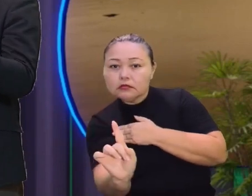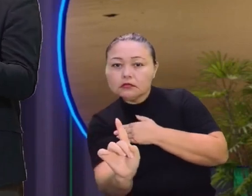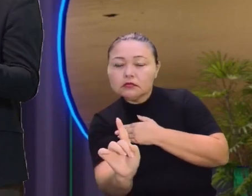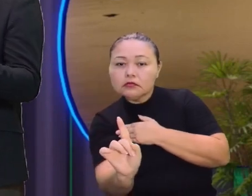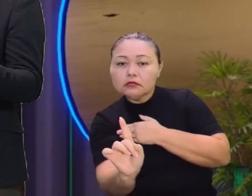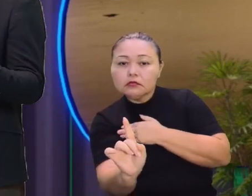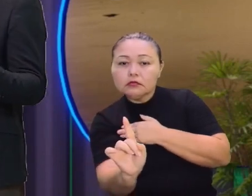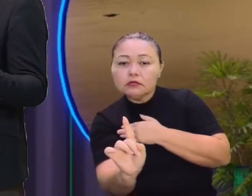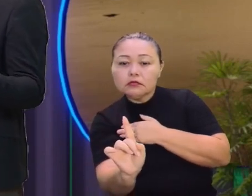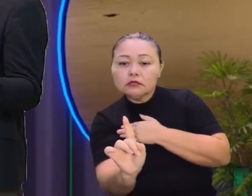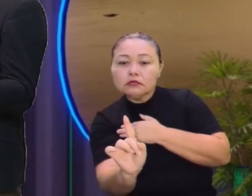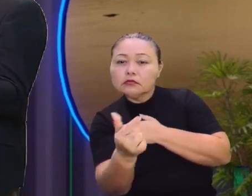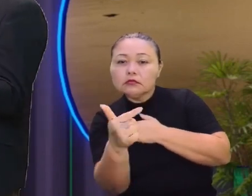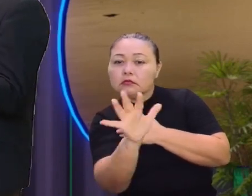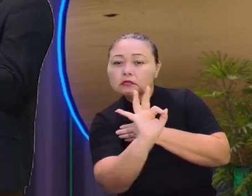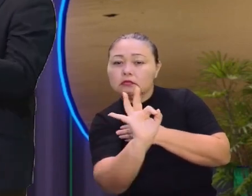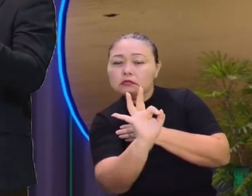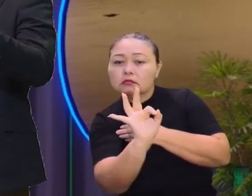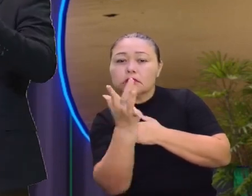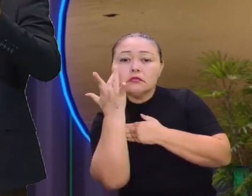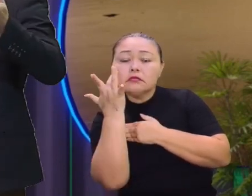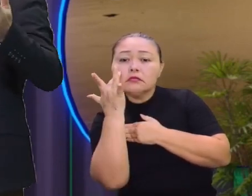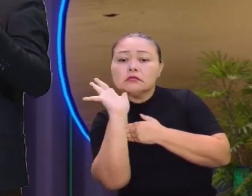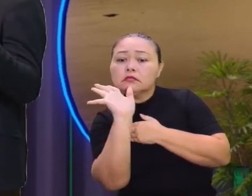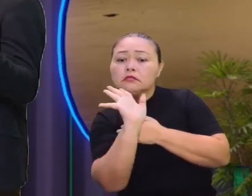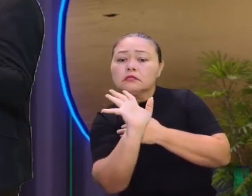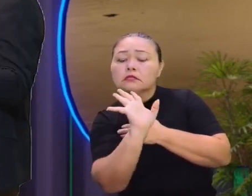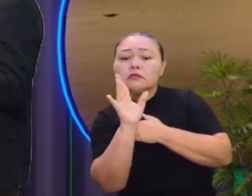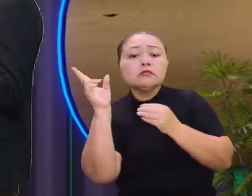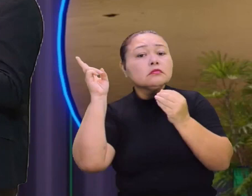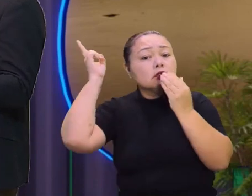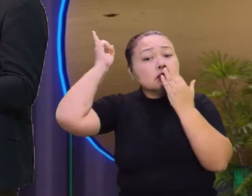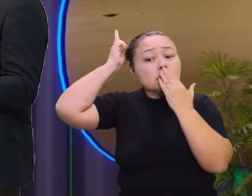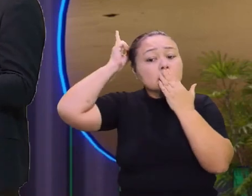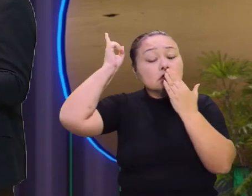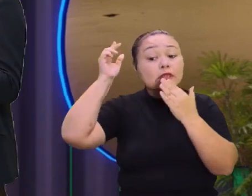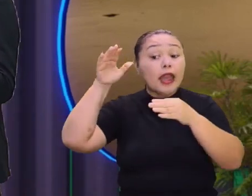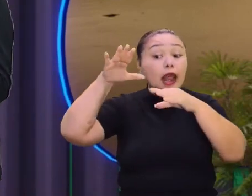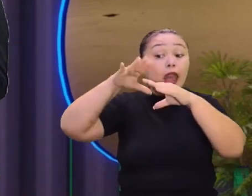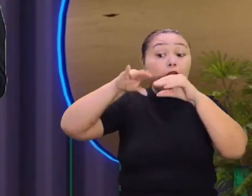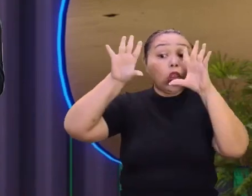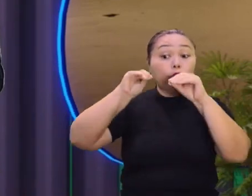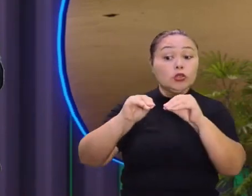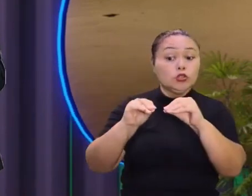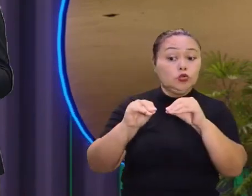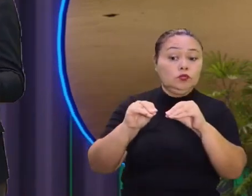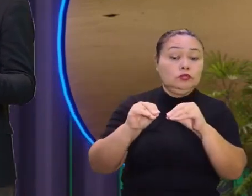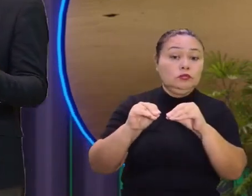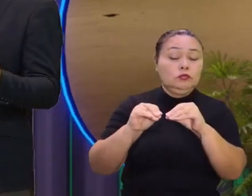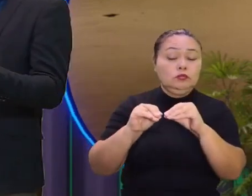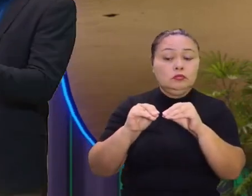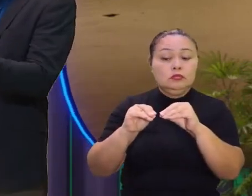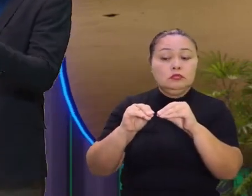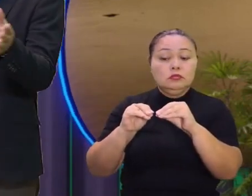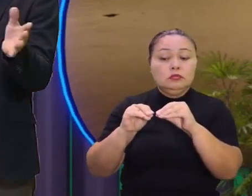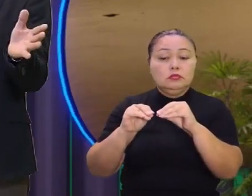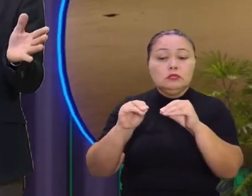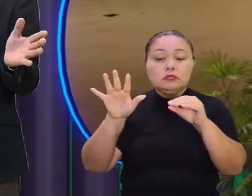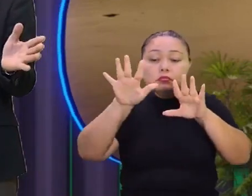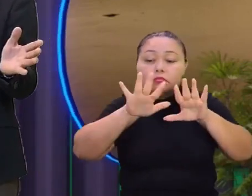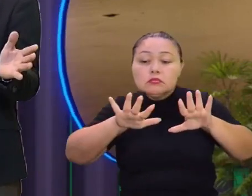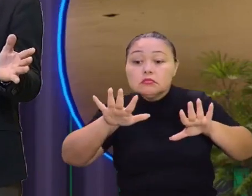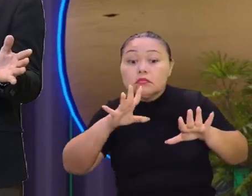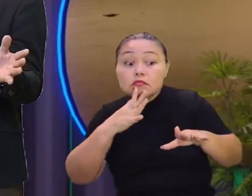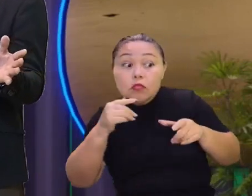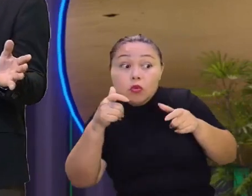não tinha o que fazer, porque eles não sabiam, geralmente os indígenas atacavam à noite. Então, estavam no